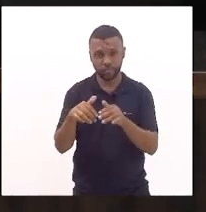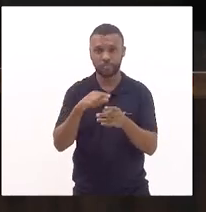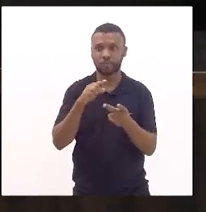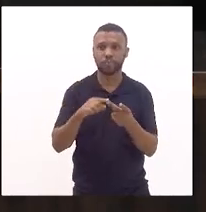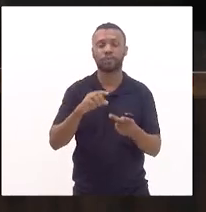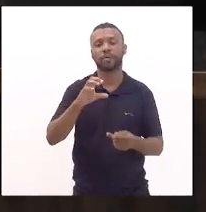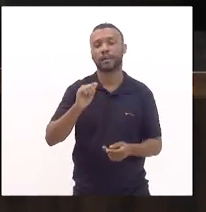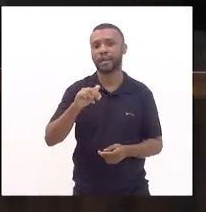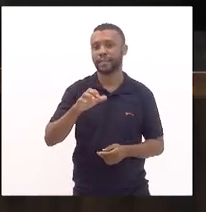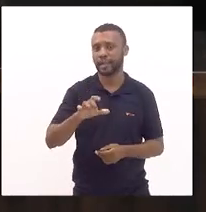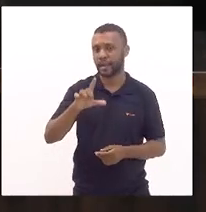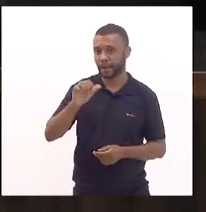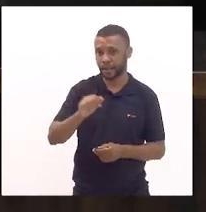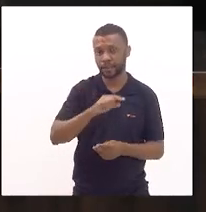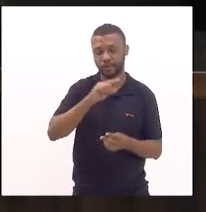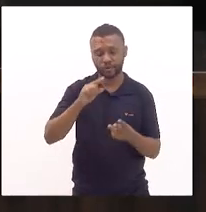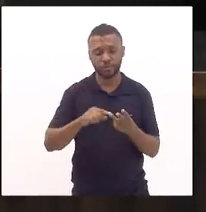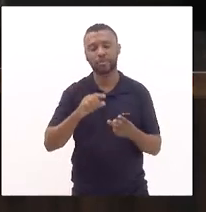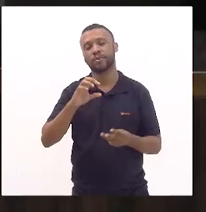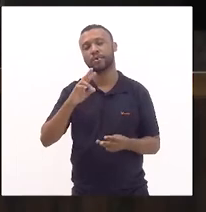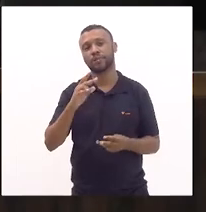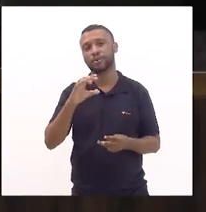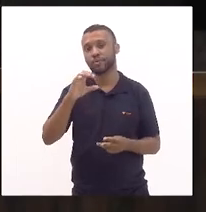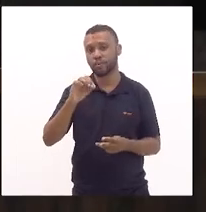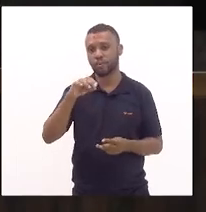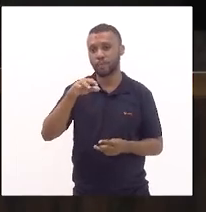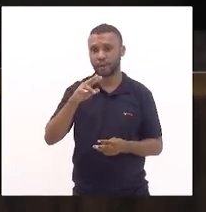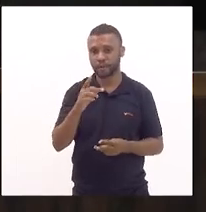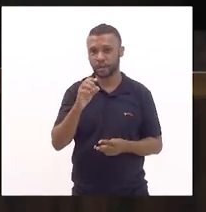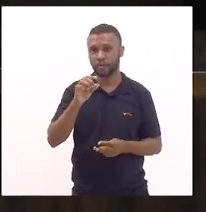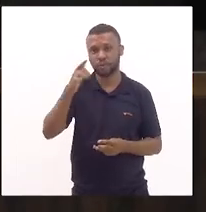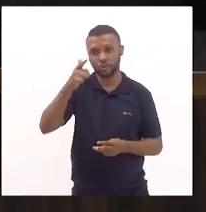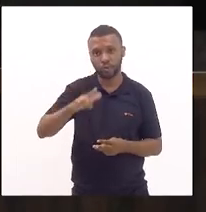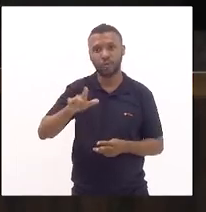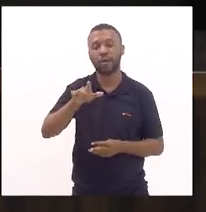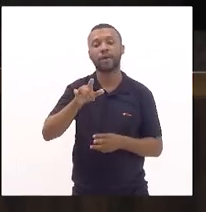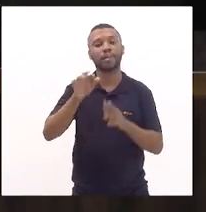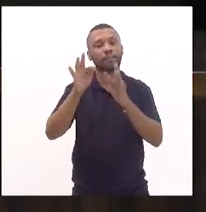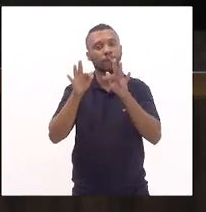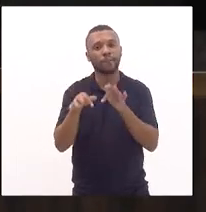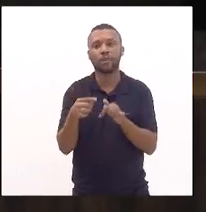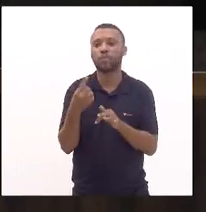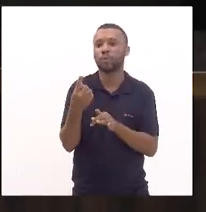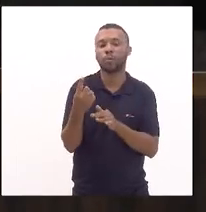nele. Depois vou para o Chico Machado de novo e termina com uma do